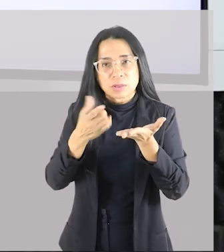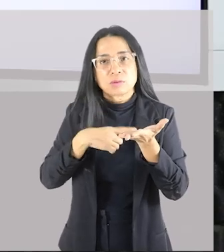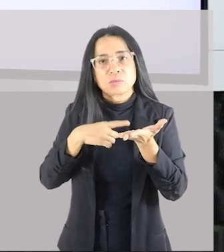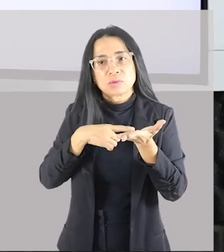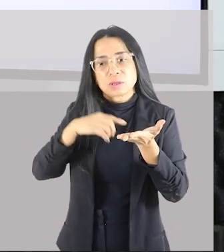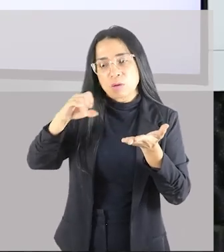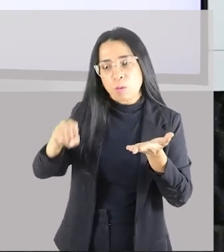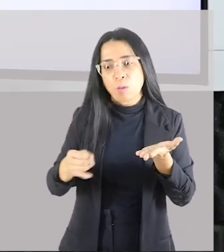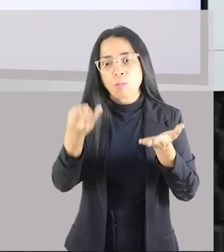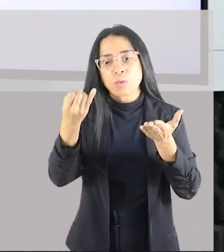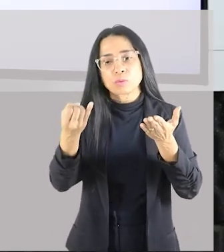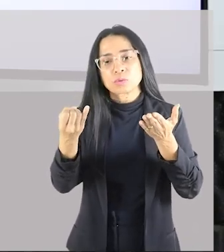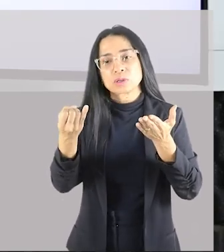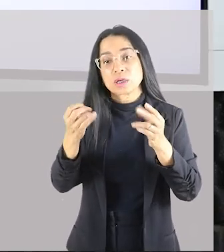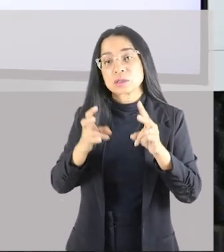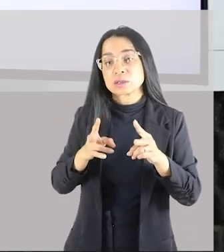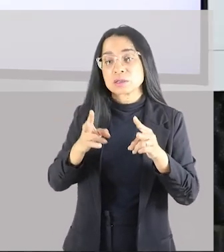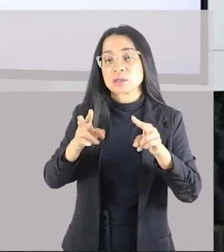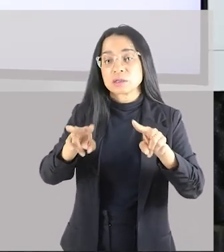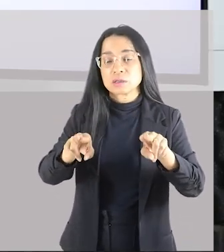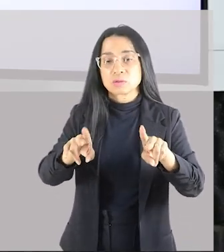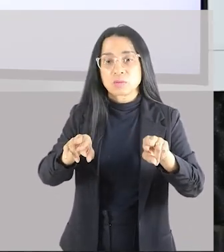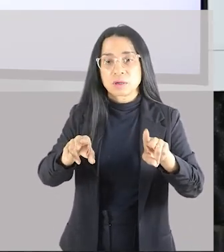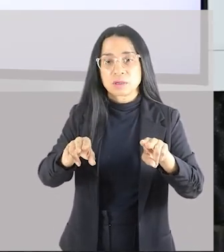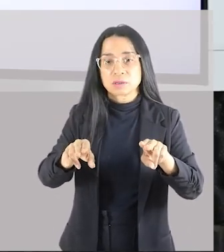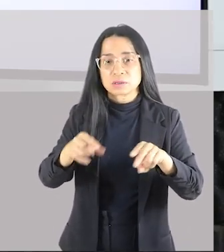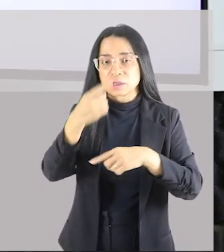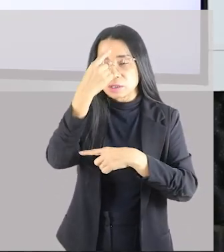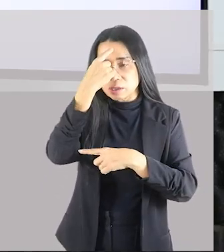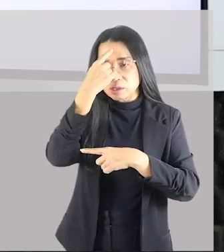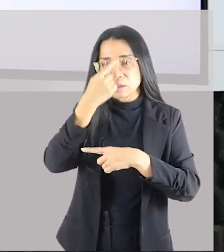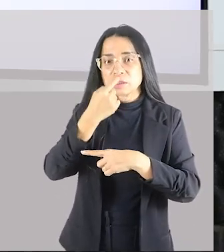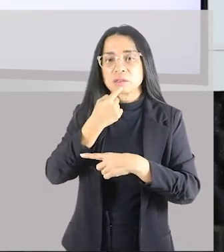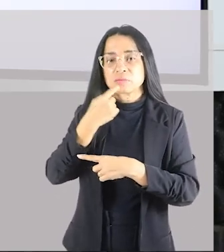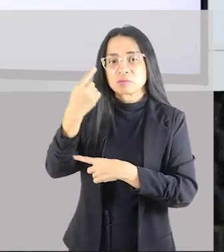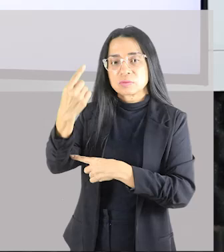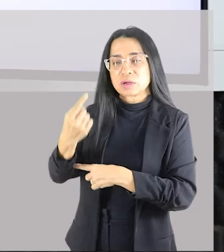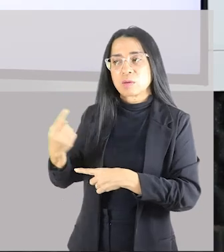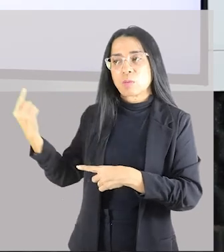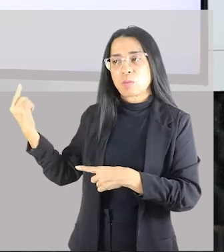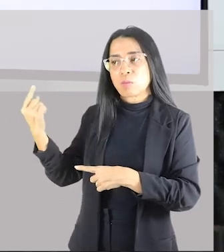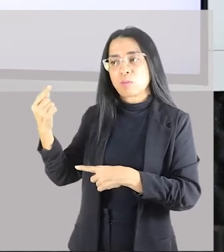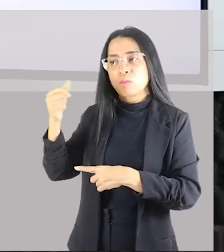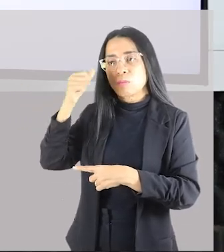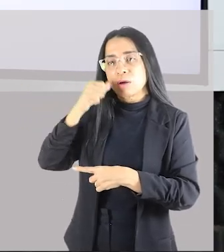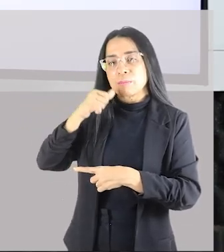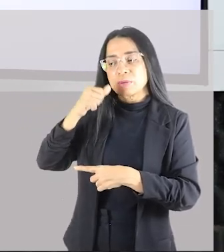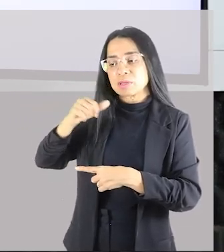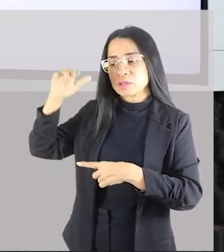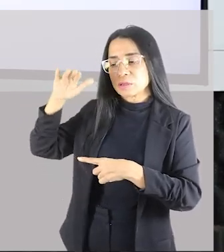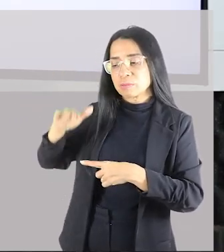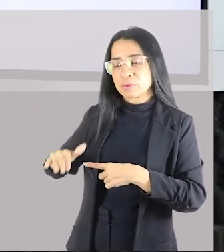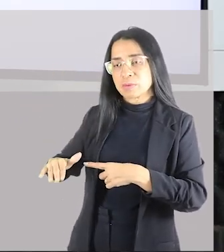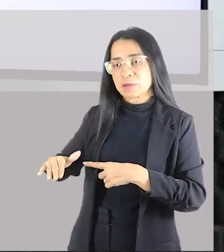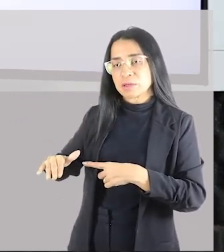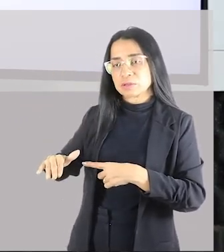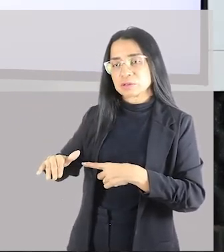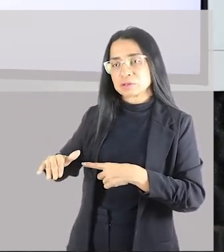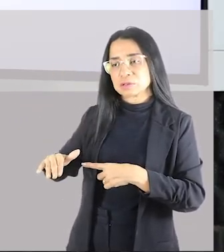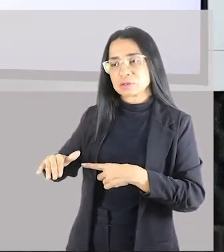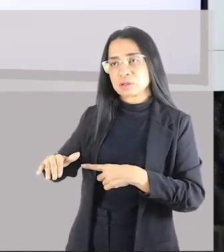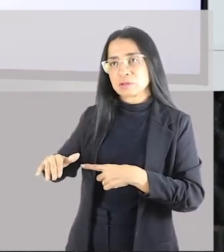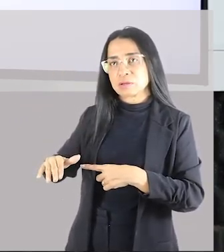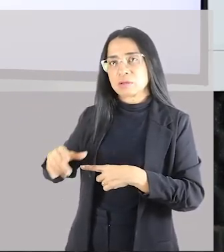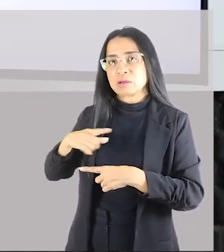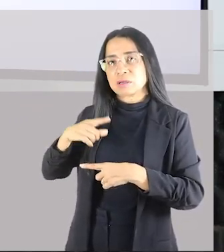vendo que a figura 1, a menina, ela é a mais baixa do que os outros e eles estão querendo olhar para além,